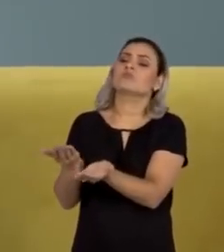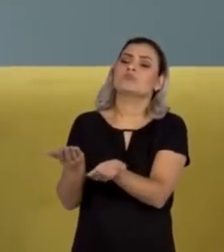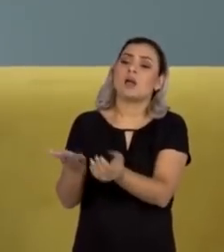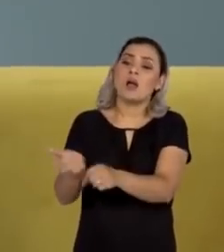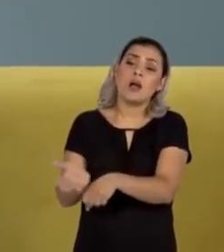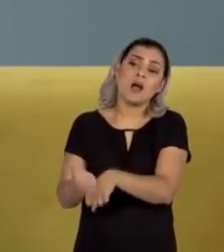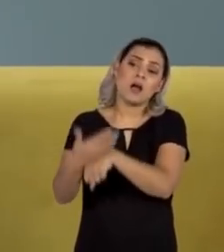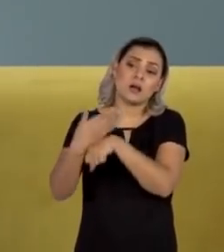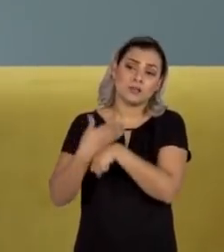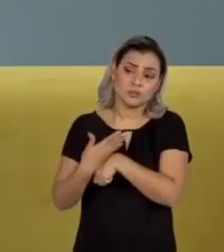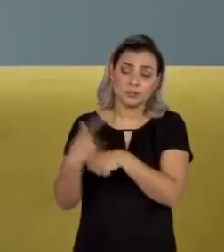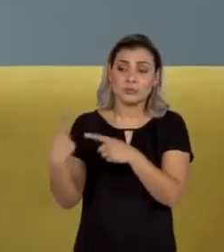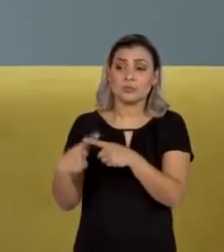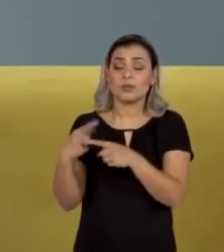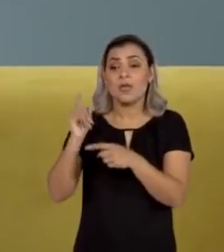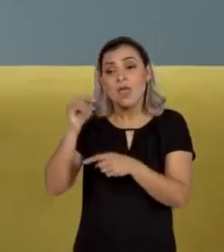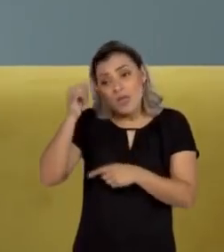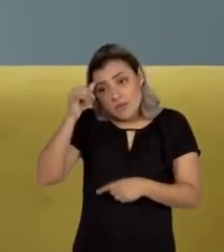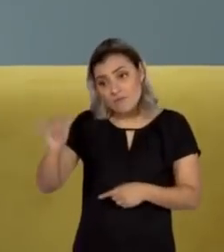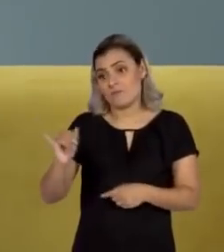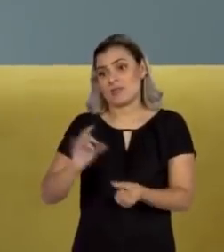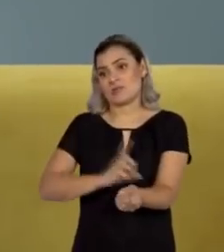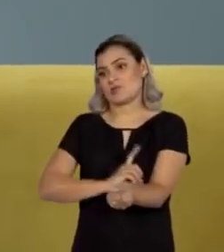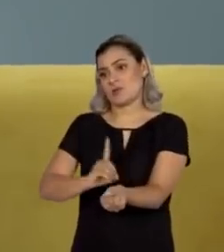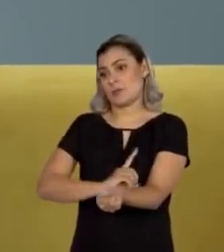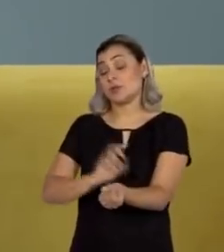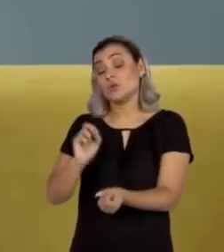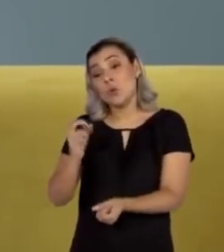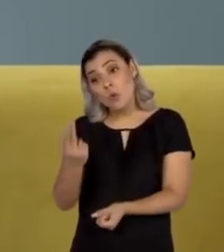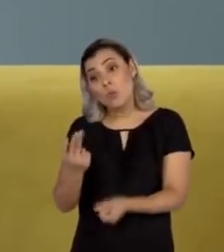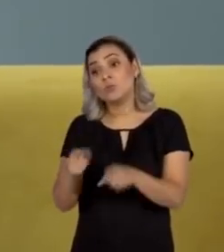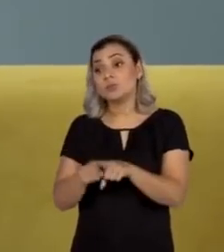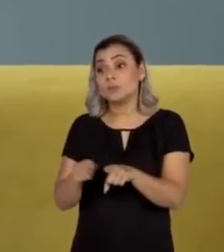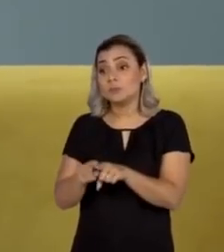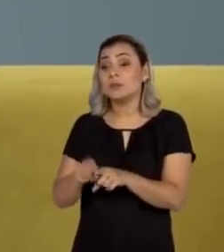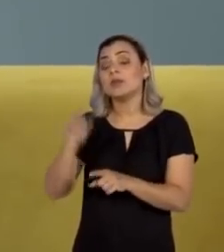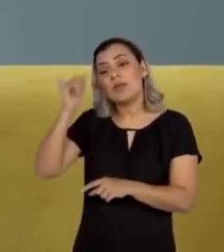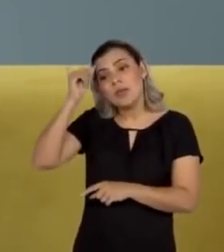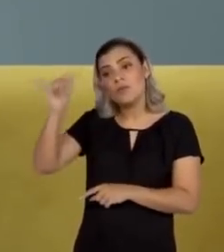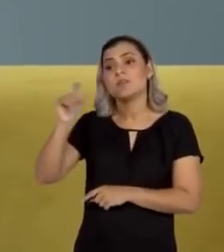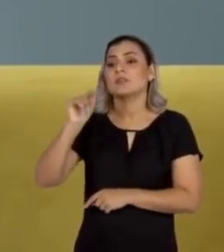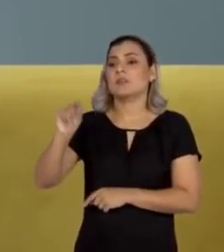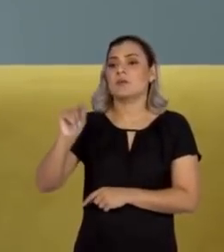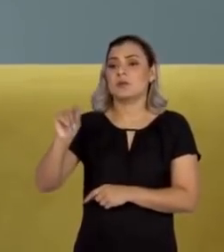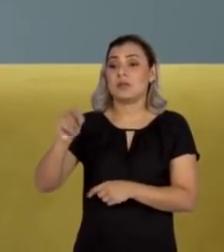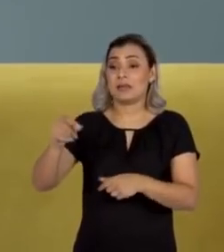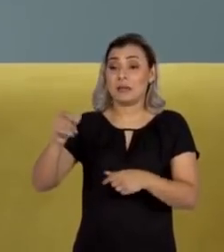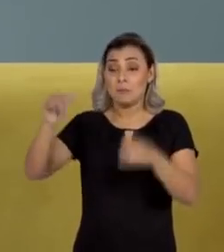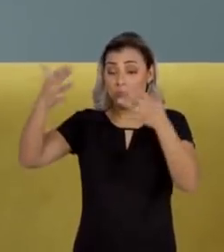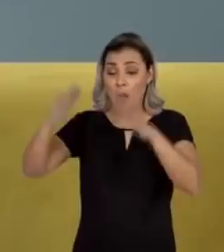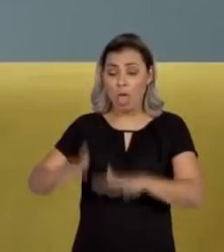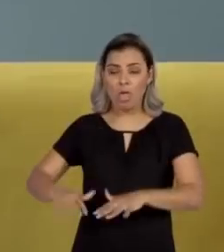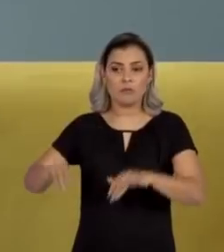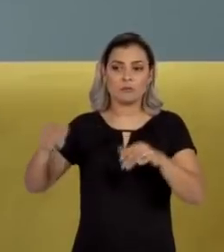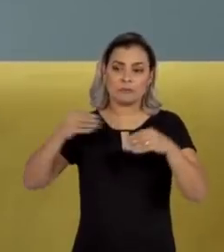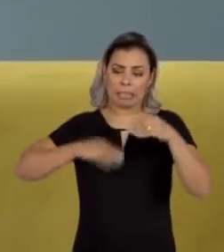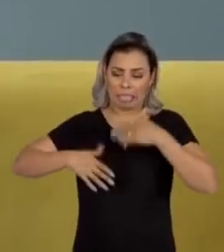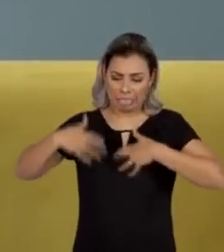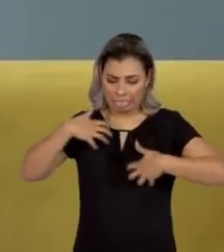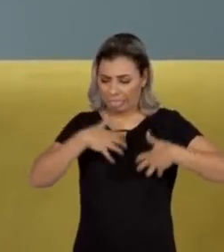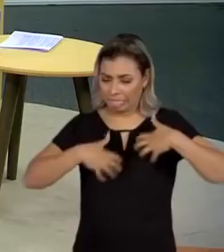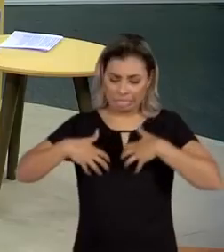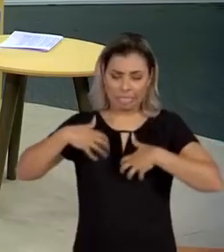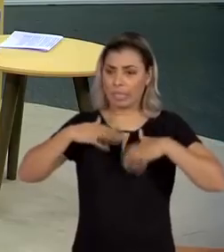que é a prevenção do diabetes, né? Ou a prevenção das complicações do diabetes. E